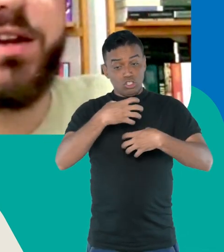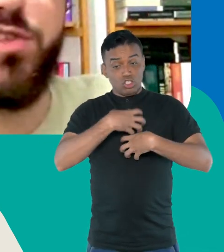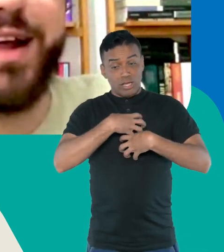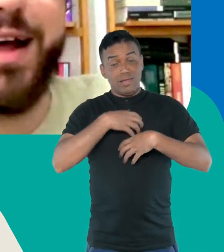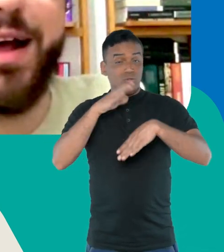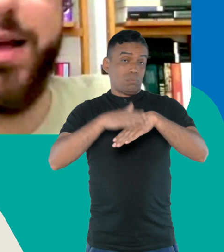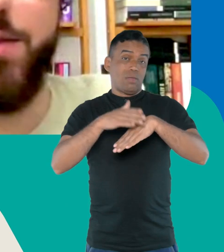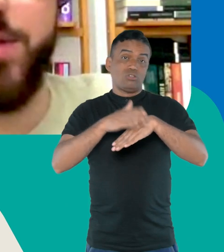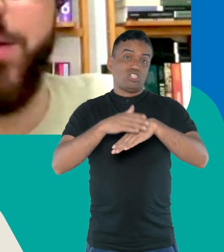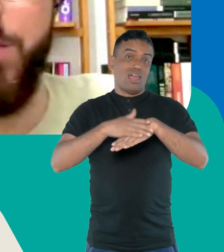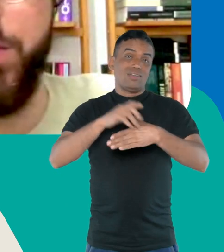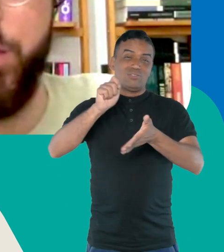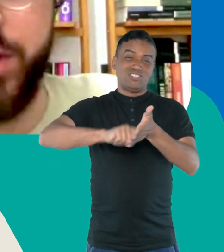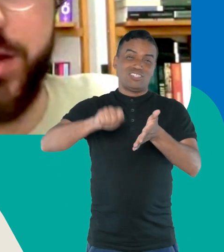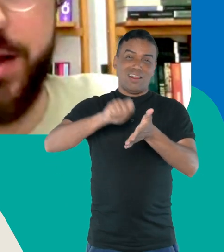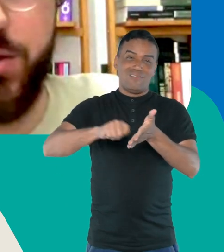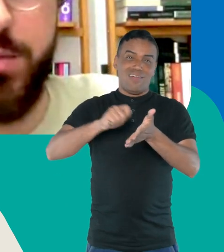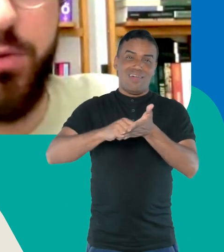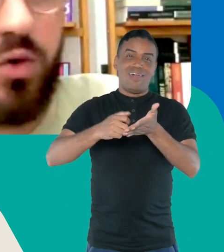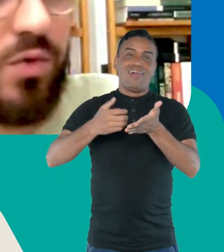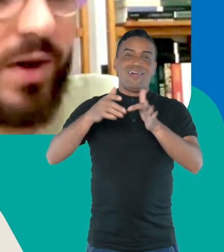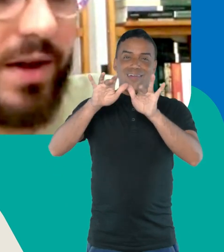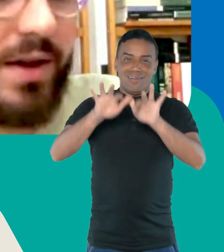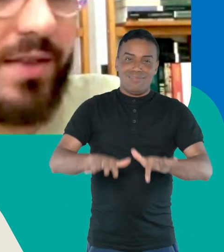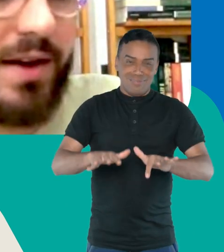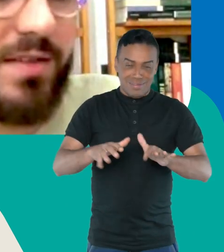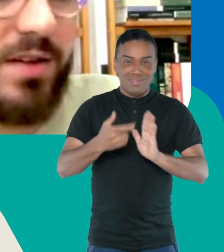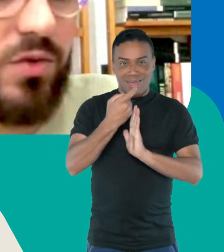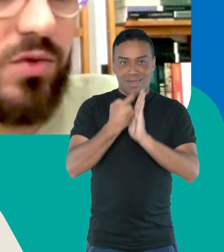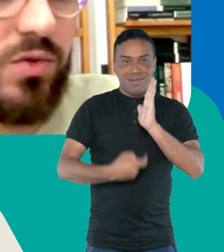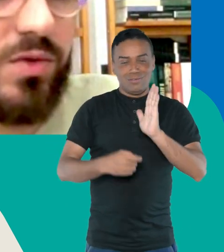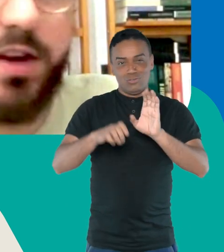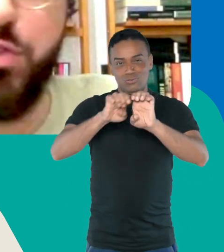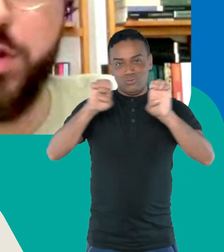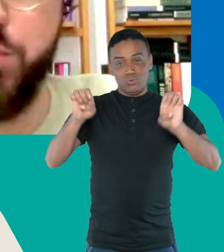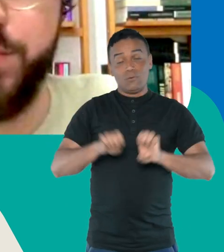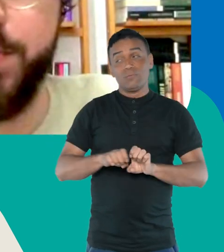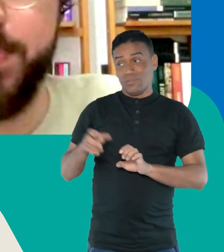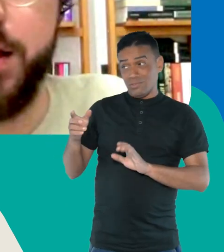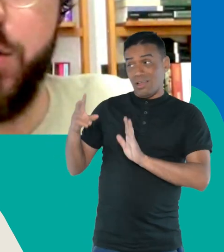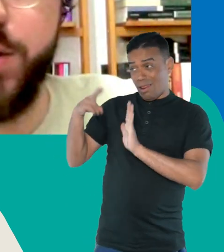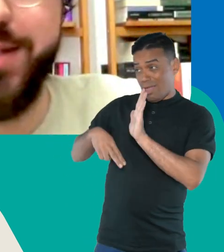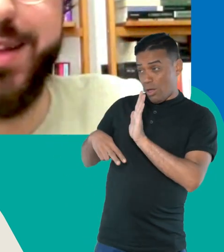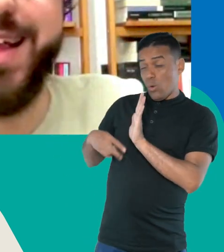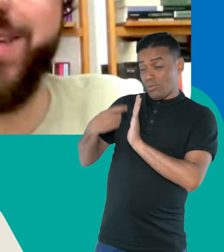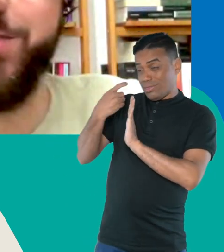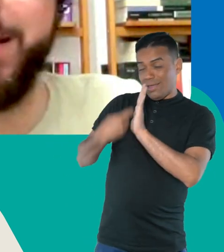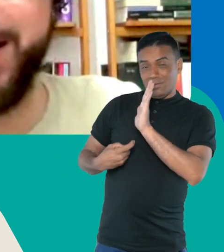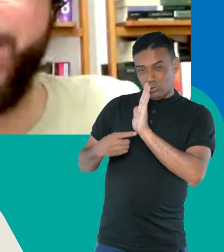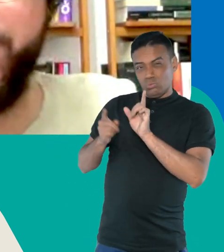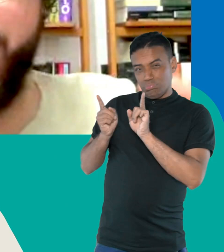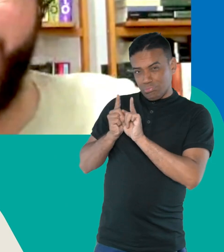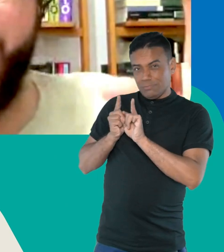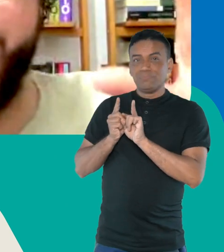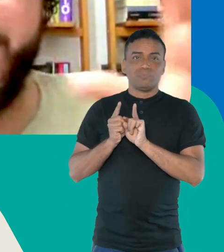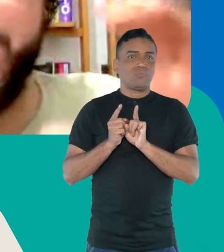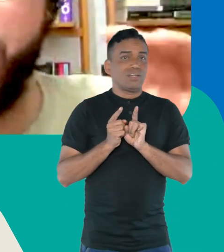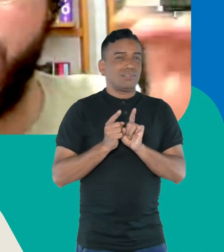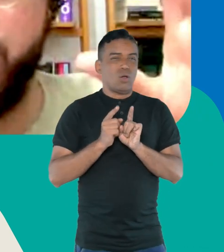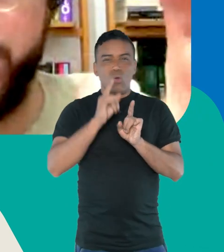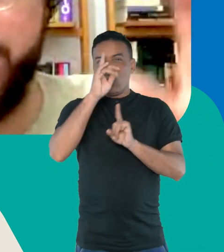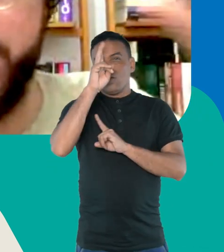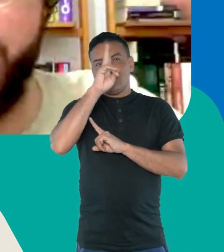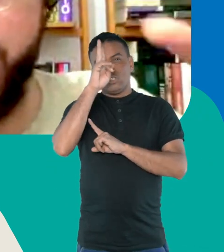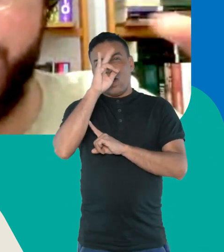própria maneira de narrar. Você começou aí agora há pouco trazendo um trechinho. Então, essa ideia de trabalhar com esses